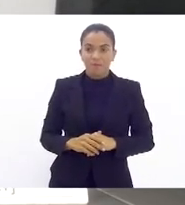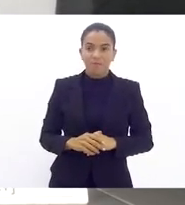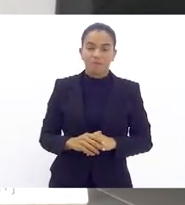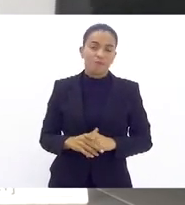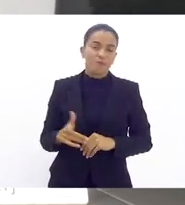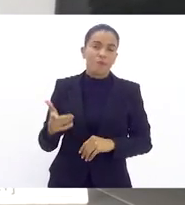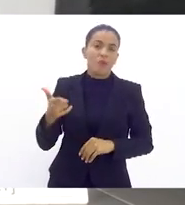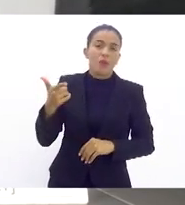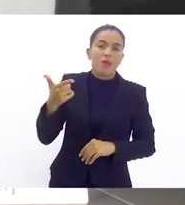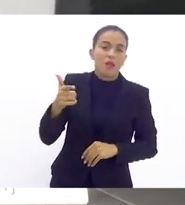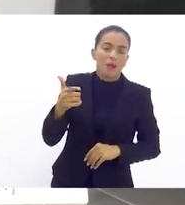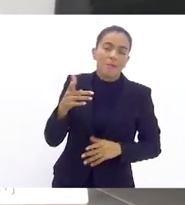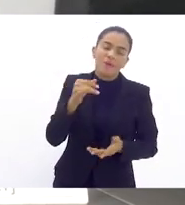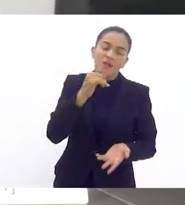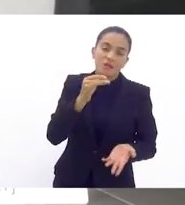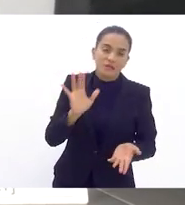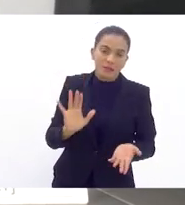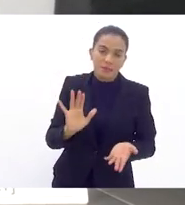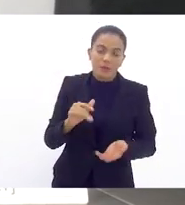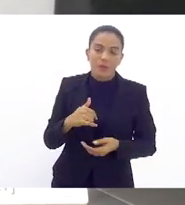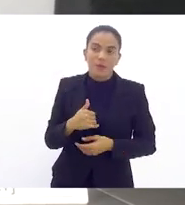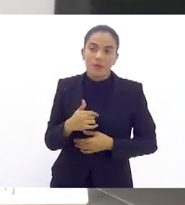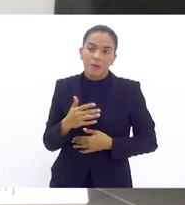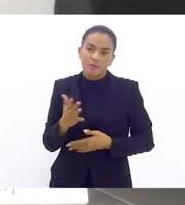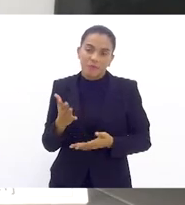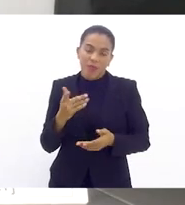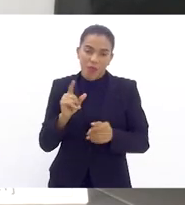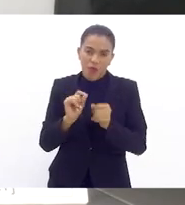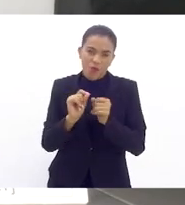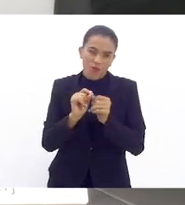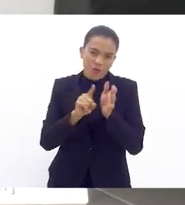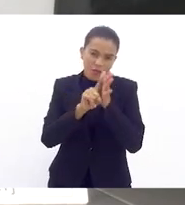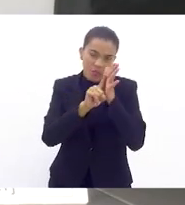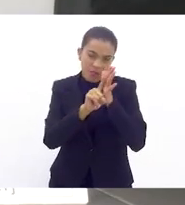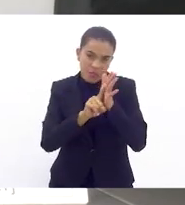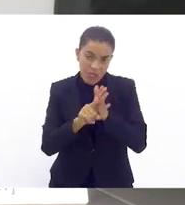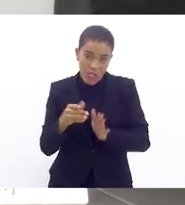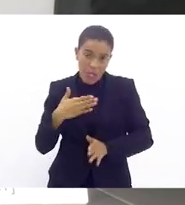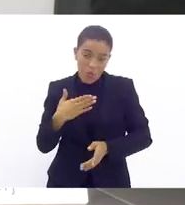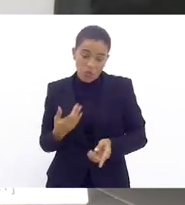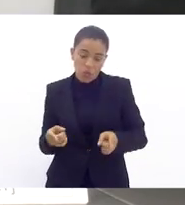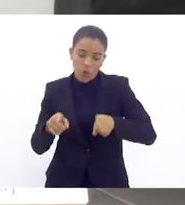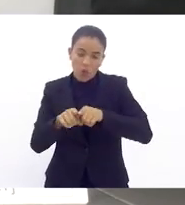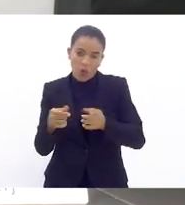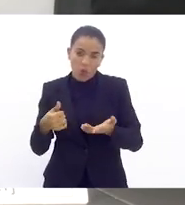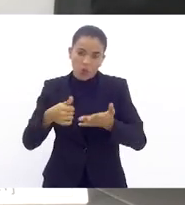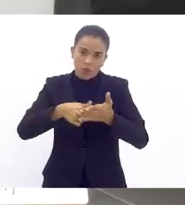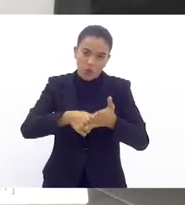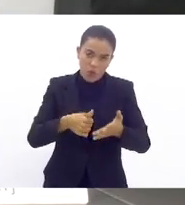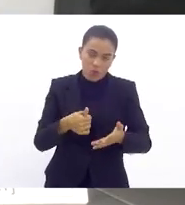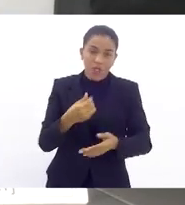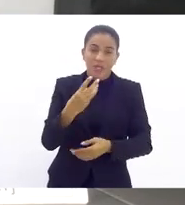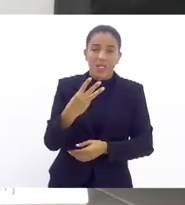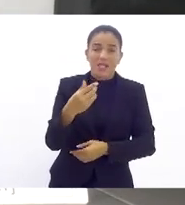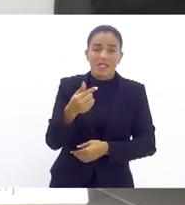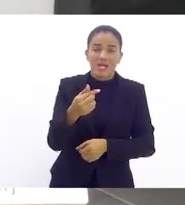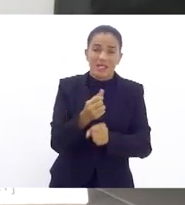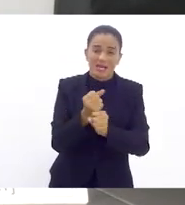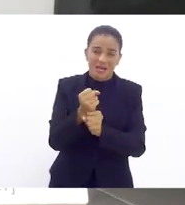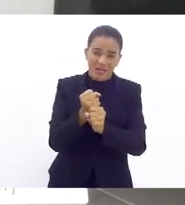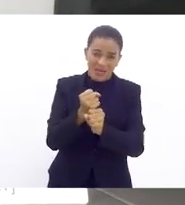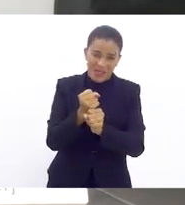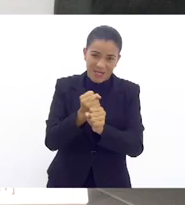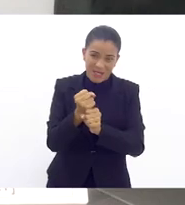não justificavam, né? Por exemplo, eu fiz essas análises num laboratório que eu sou sócio, já que tem um laboratório que tem 37 anos de existência e que